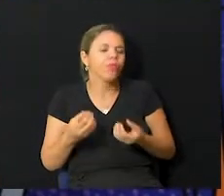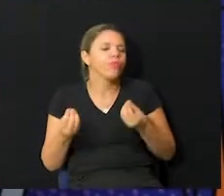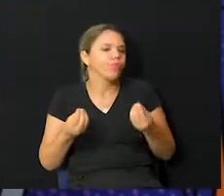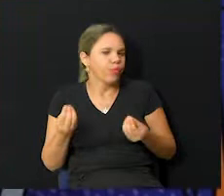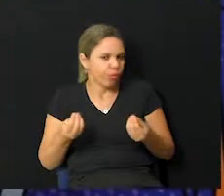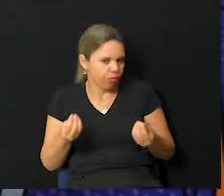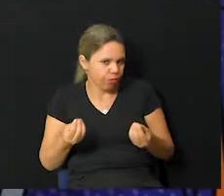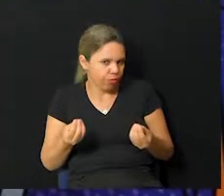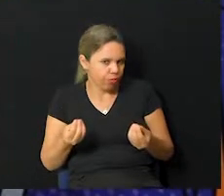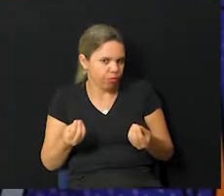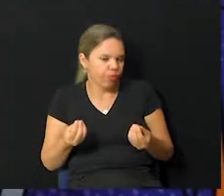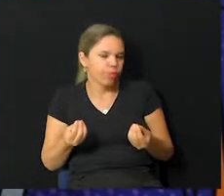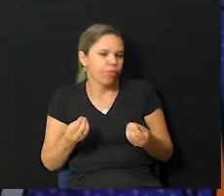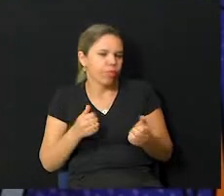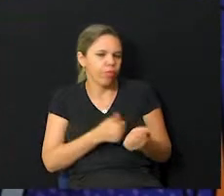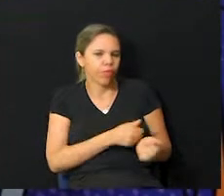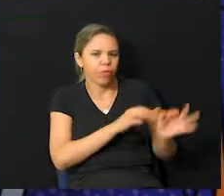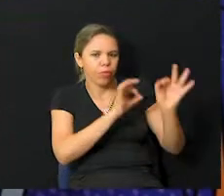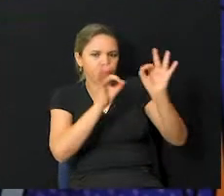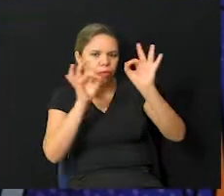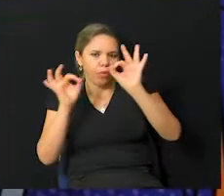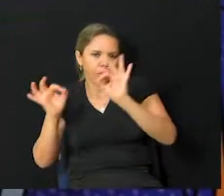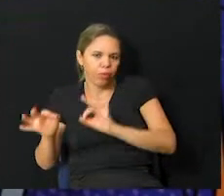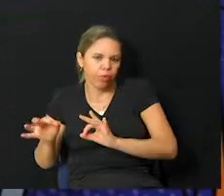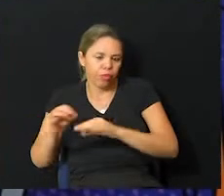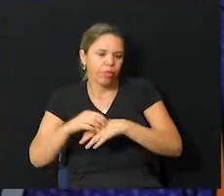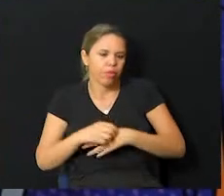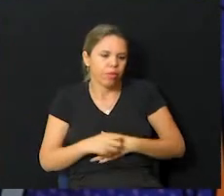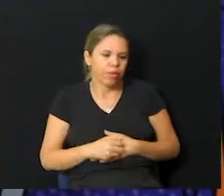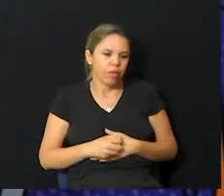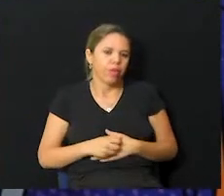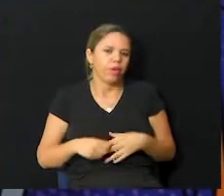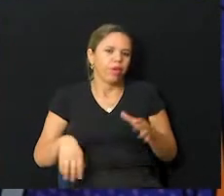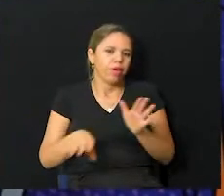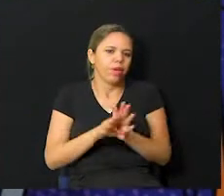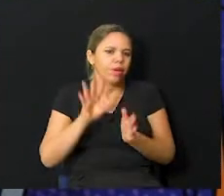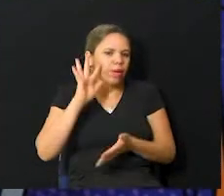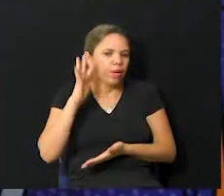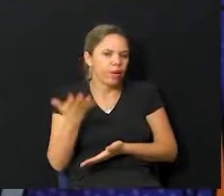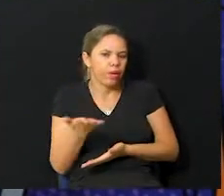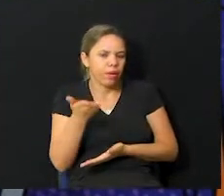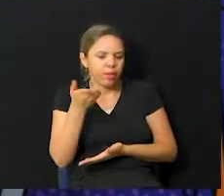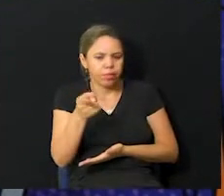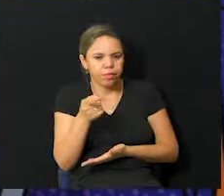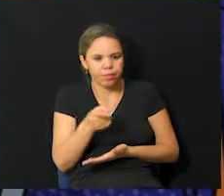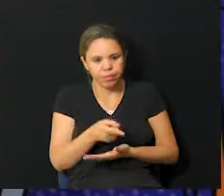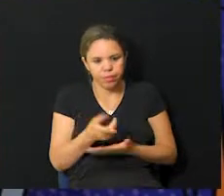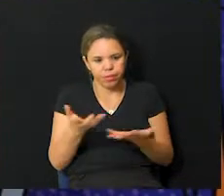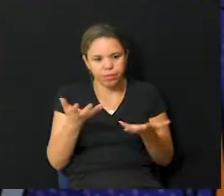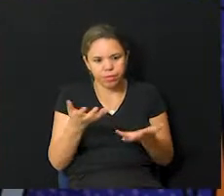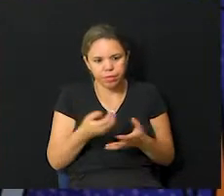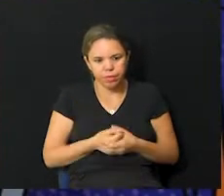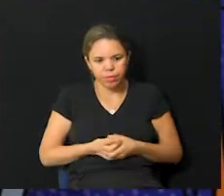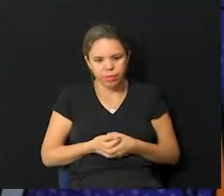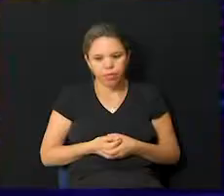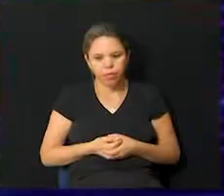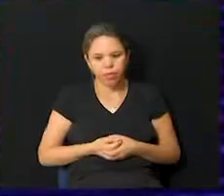aí, como é que foi dirigir, acompanhar, coordenar, né, para chegar no resultado que você